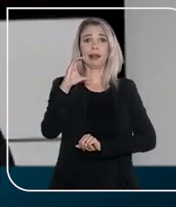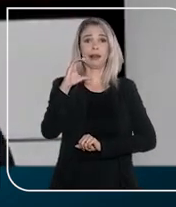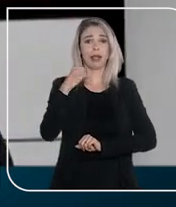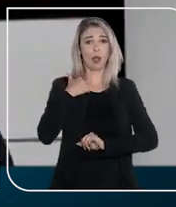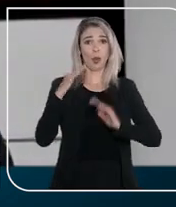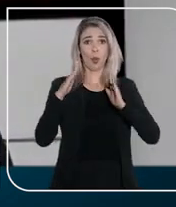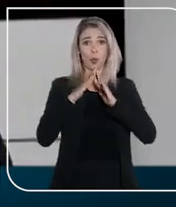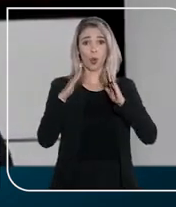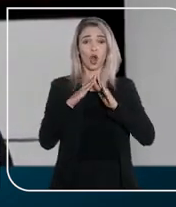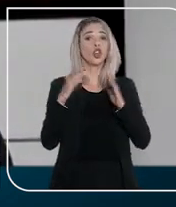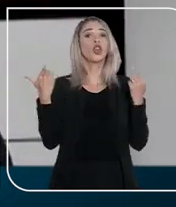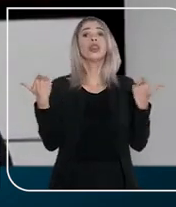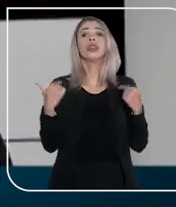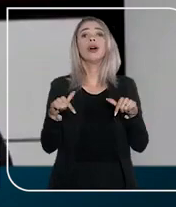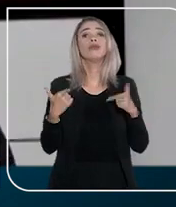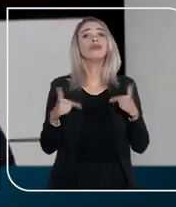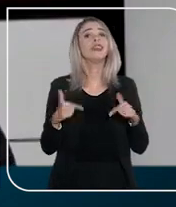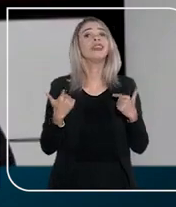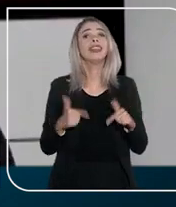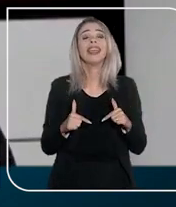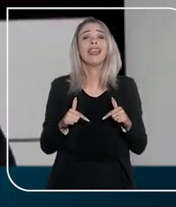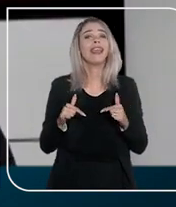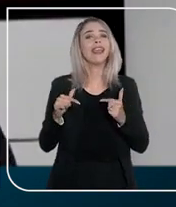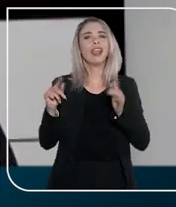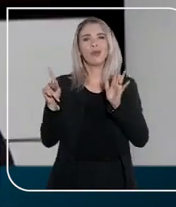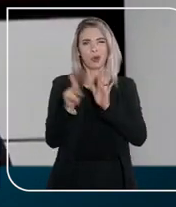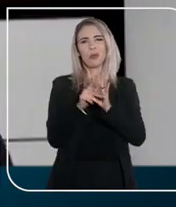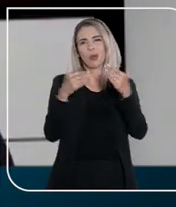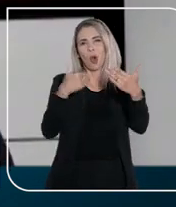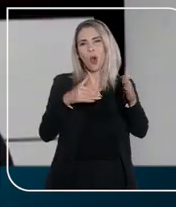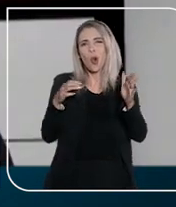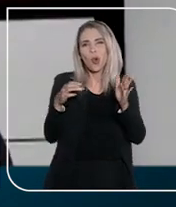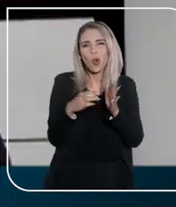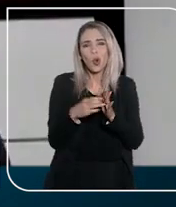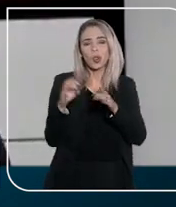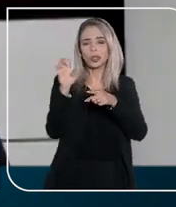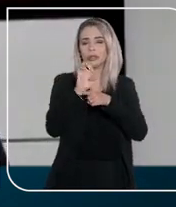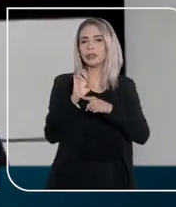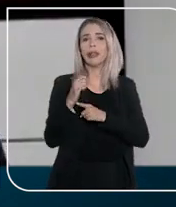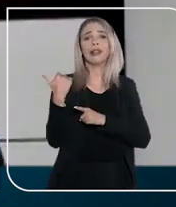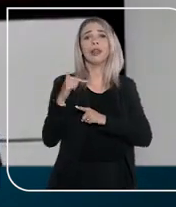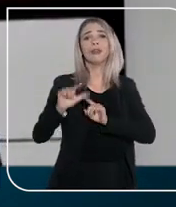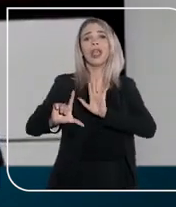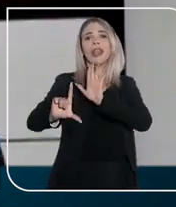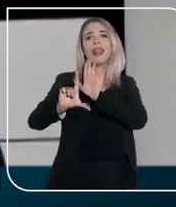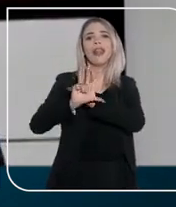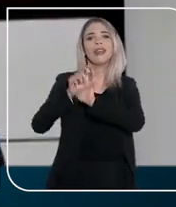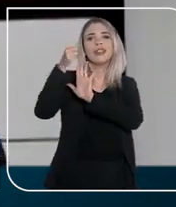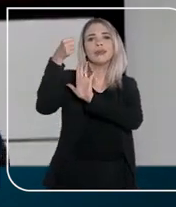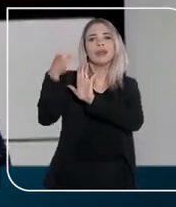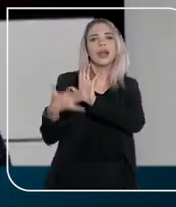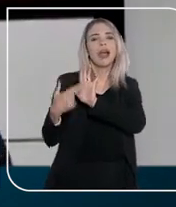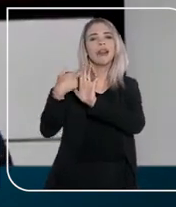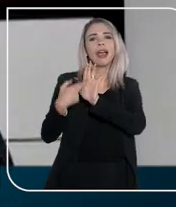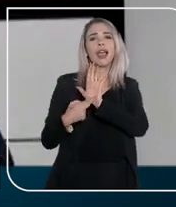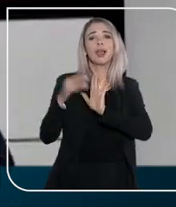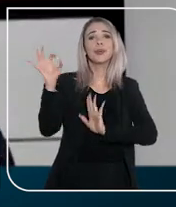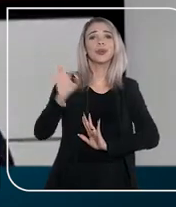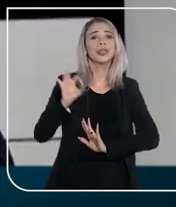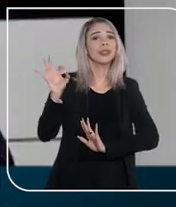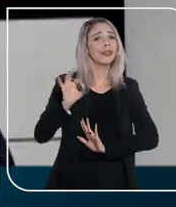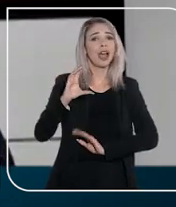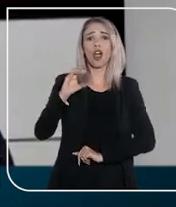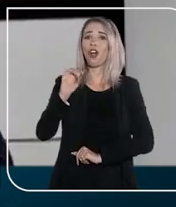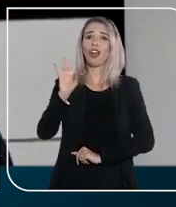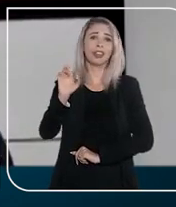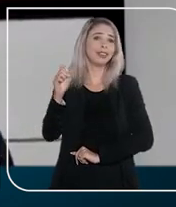resido, não existe, para efeito de concurso público a nível estadual, uma legislação prevendo um percentual de vagas aos